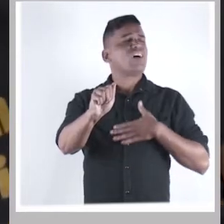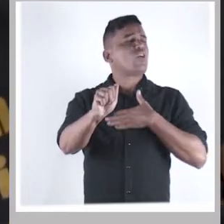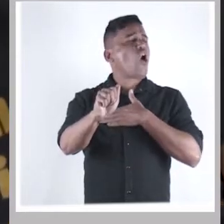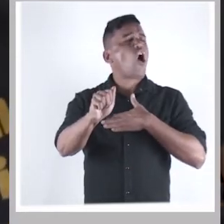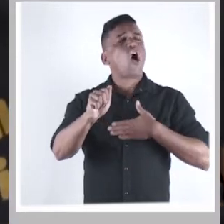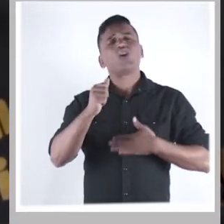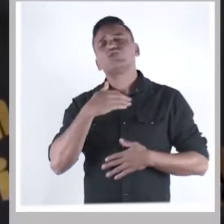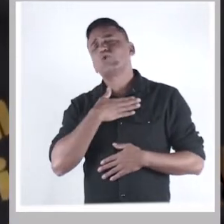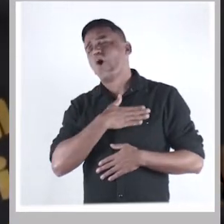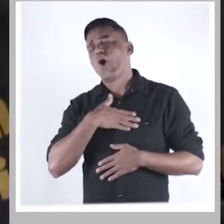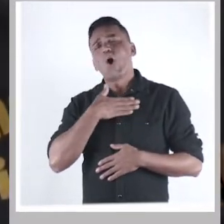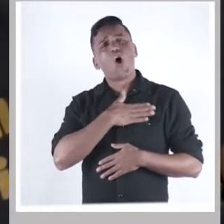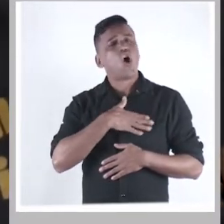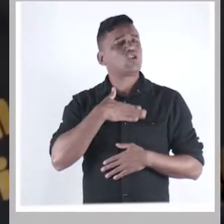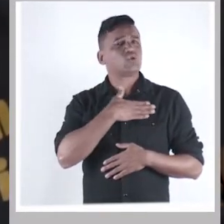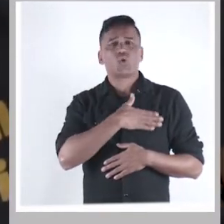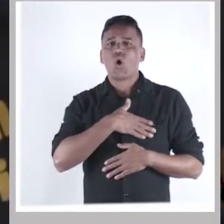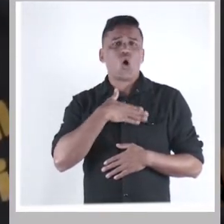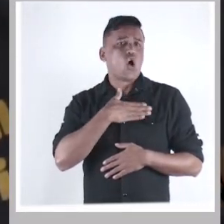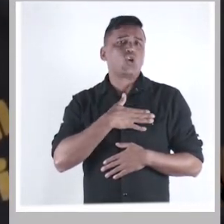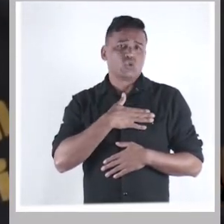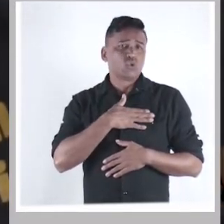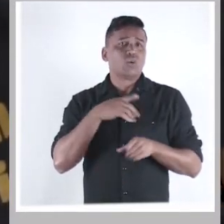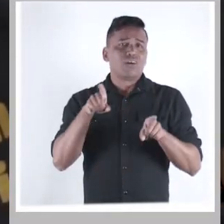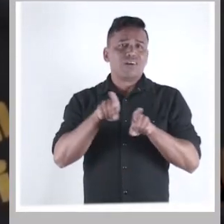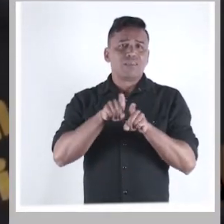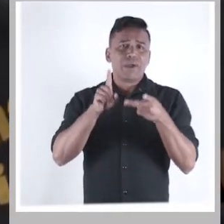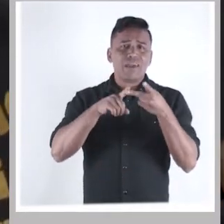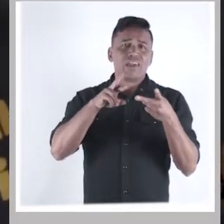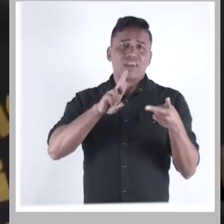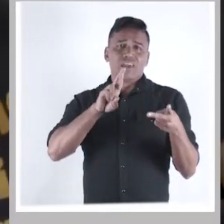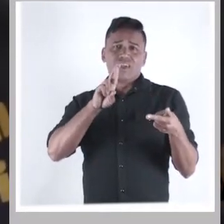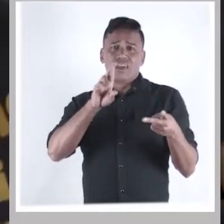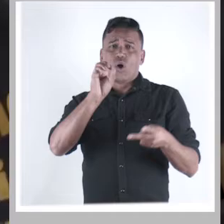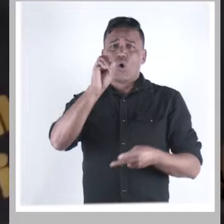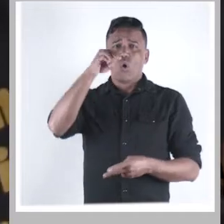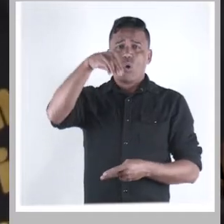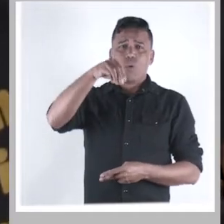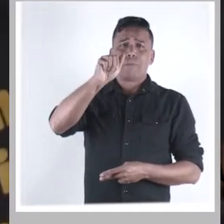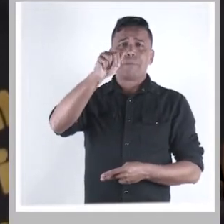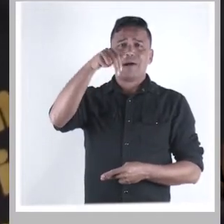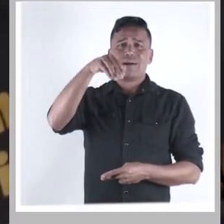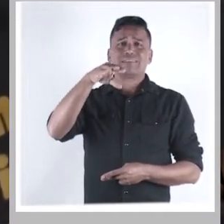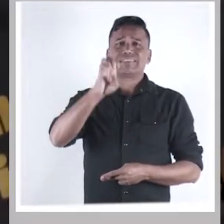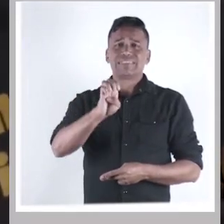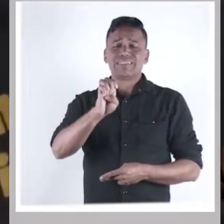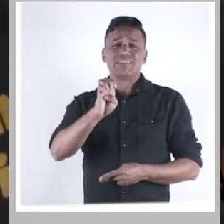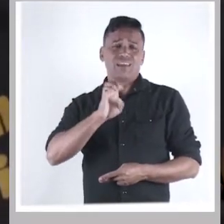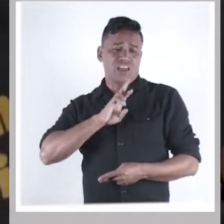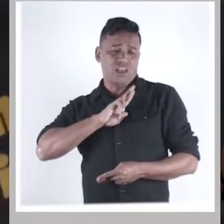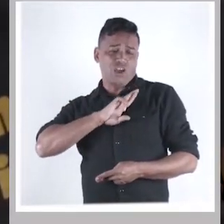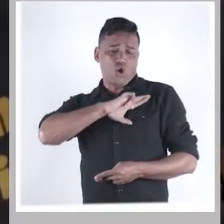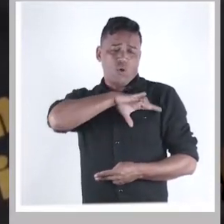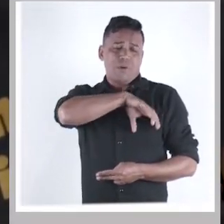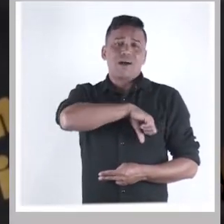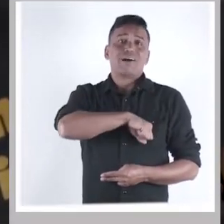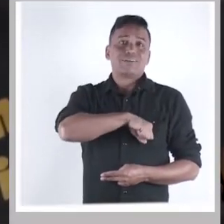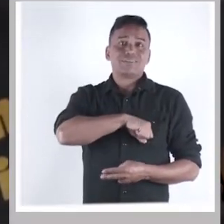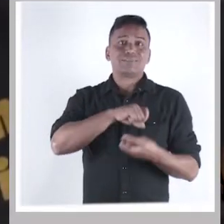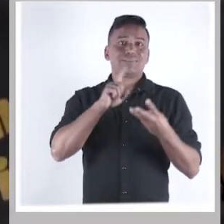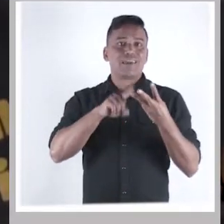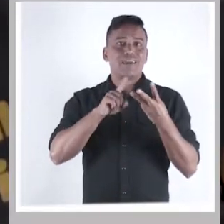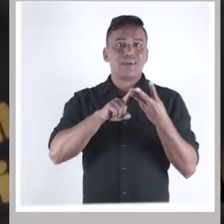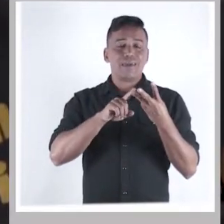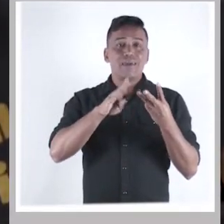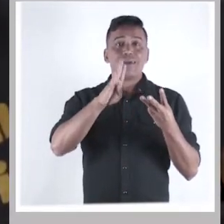gostei muito de crônica. Eu sempre gostei muito de não ficção também. Eu amo um bom romance. Mas eu sempre gostei muito